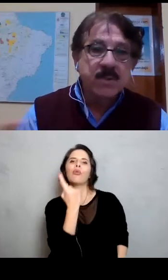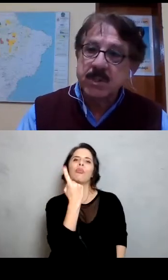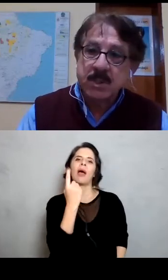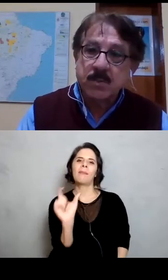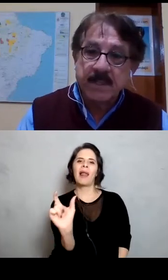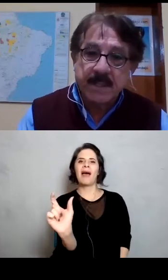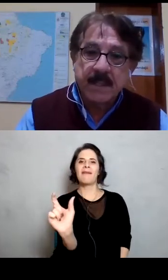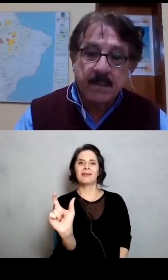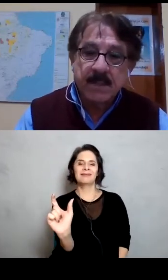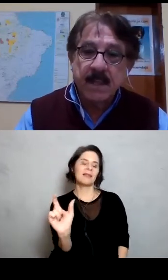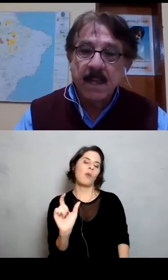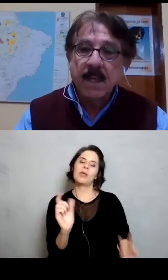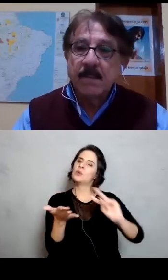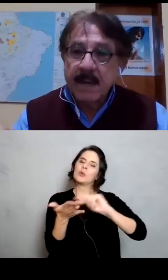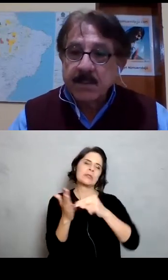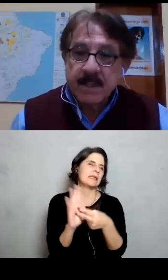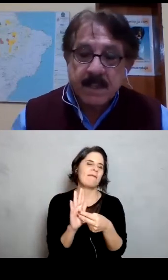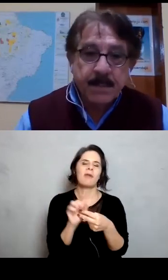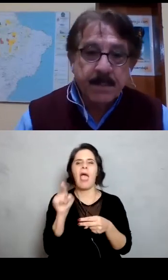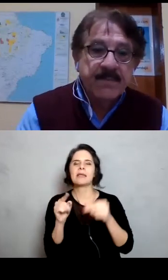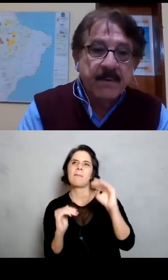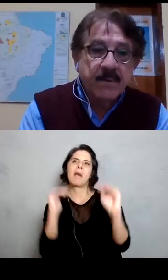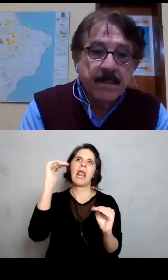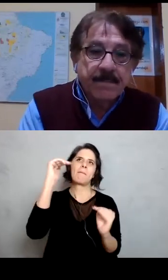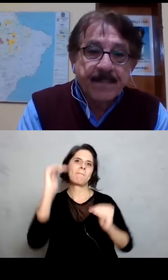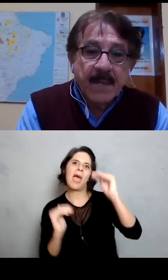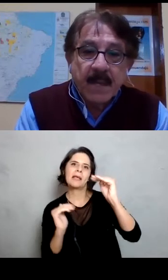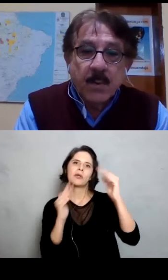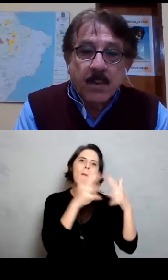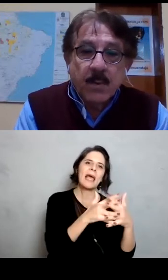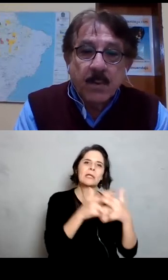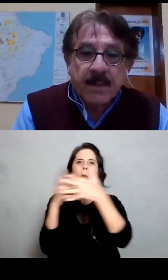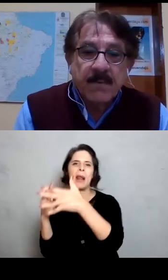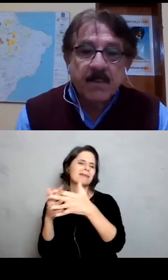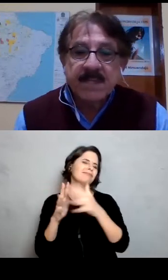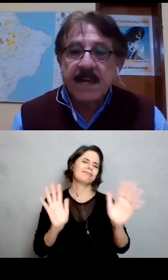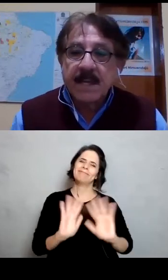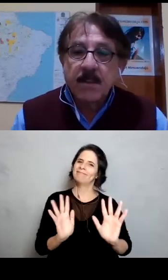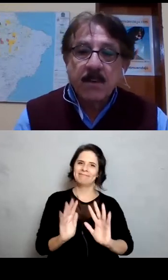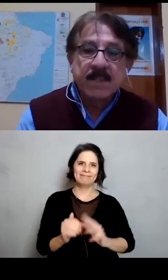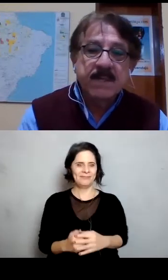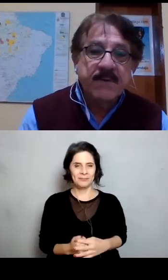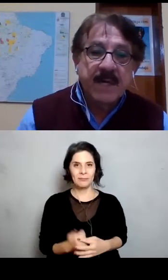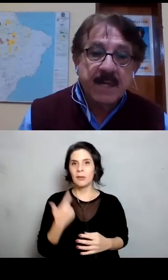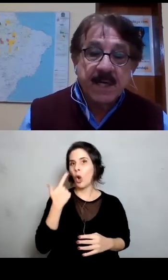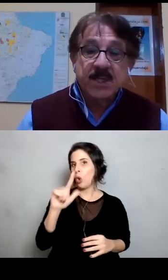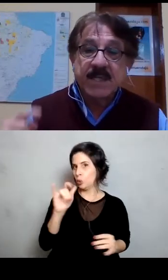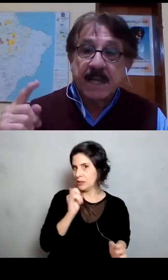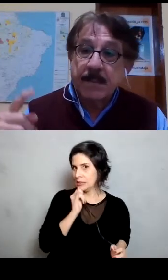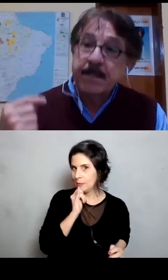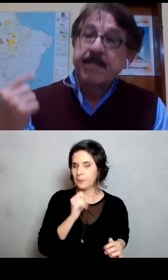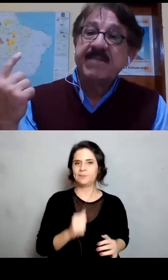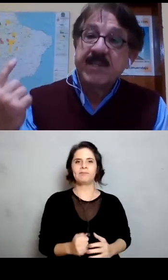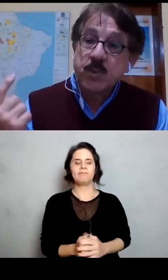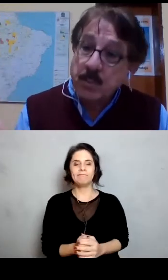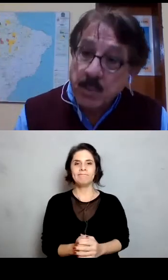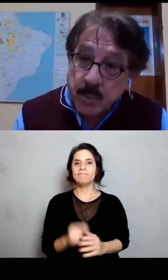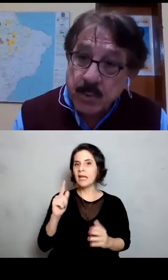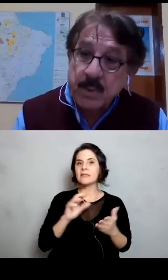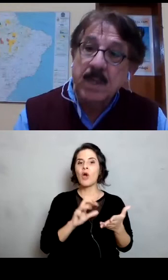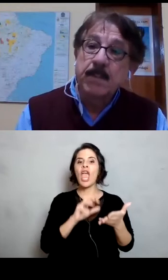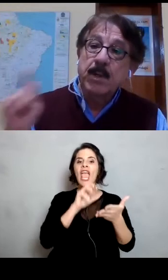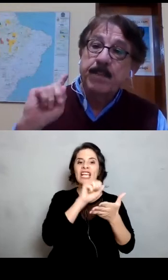que isso existe em todas as línguas. Mais um exemplo, por favor. O outro exemplo que eu vou mostrar aí é uma coisa que foi registrada pela primeira vez